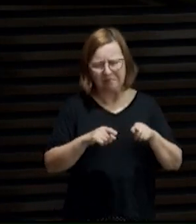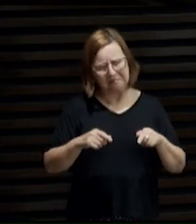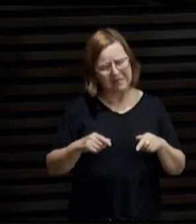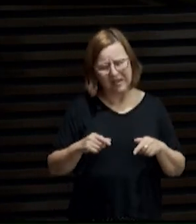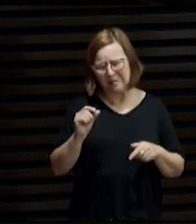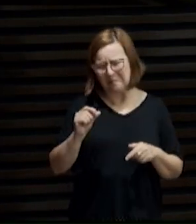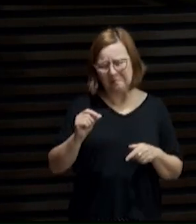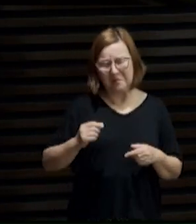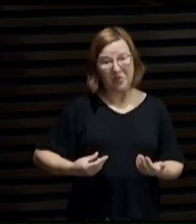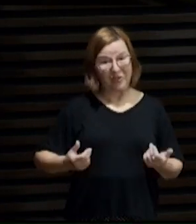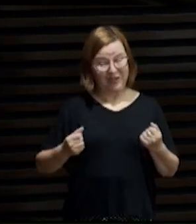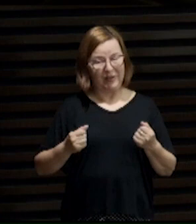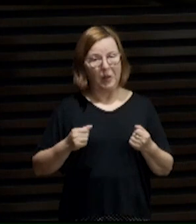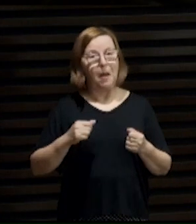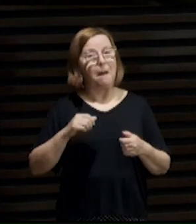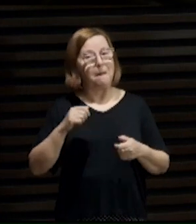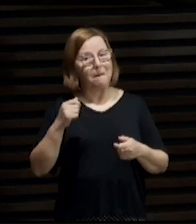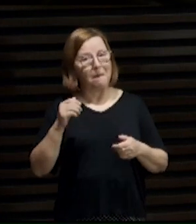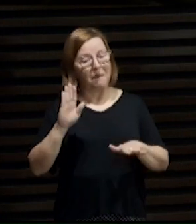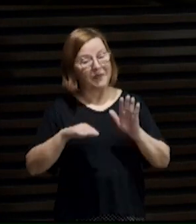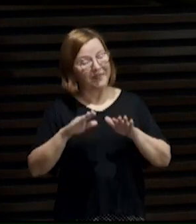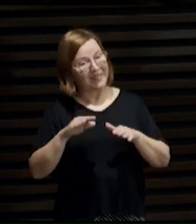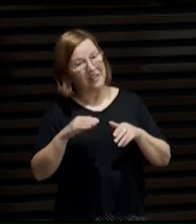foi difícil, mas Cristo venceu por mim.